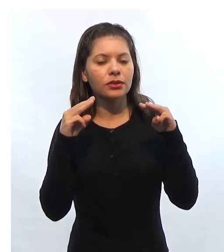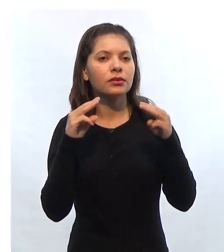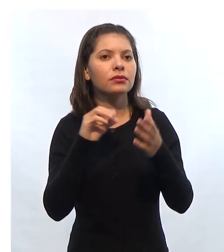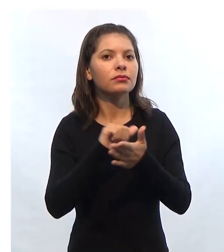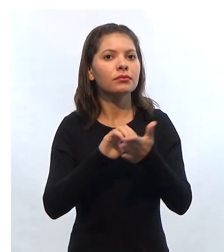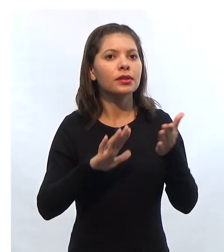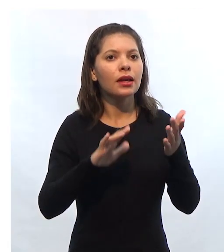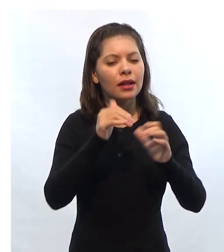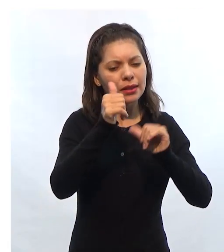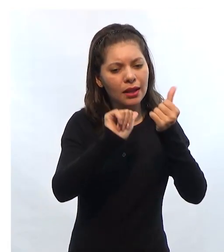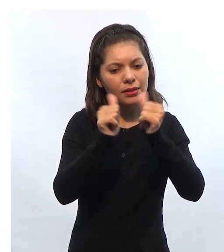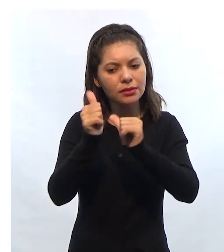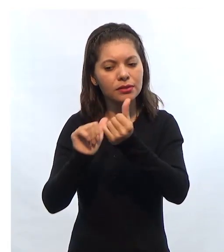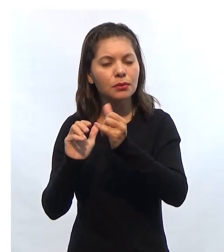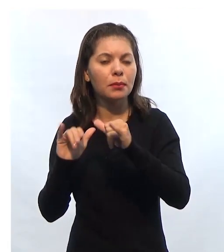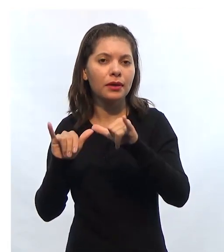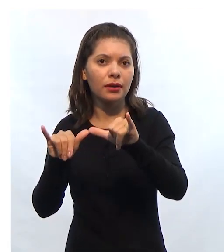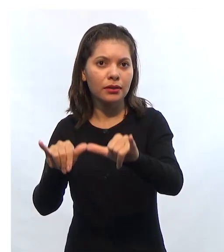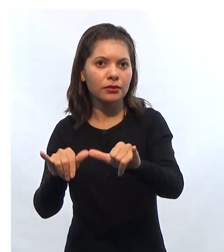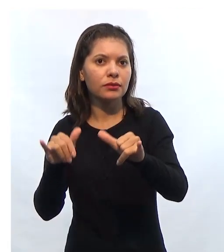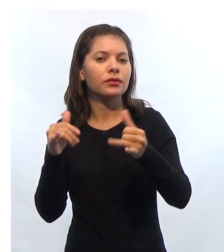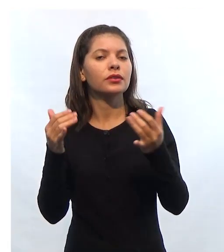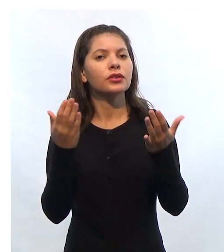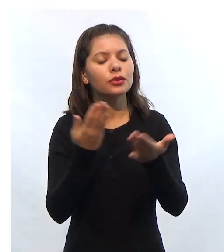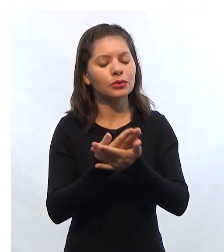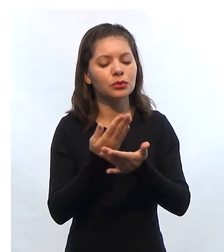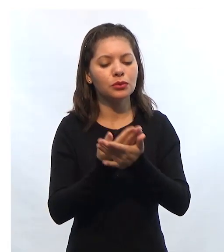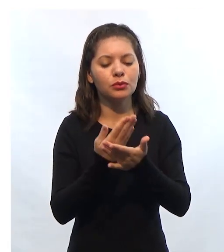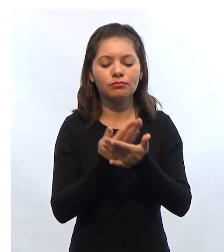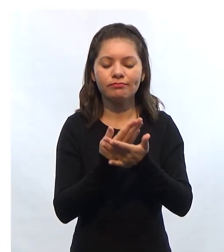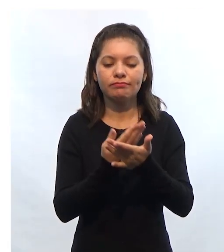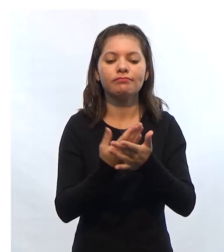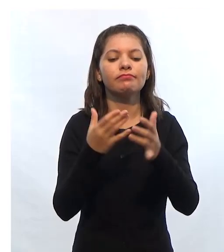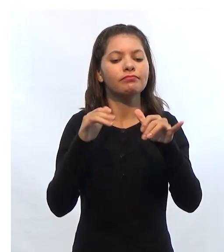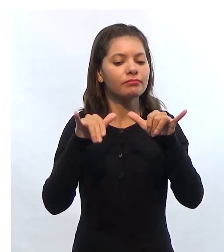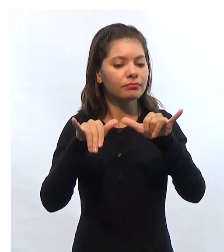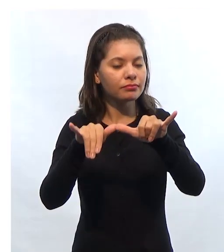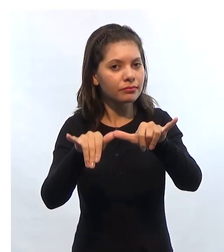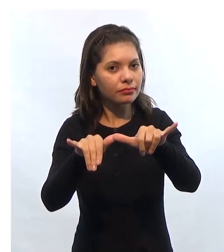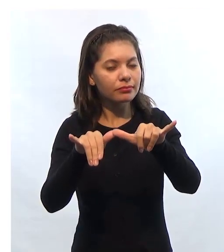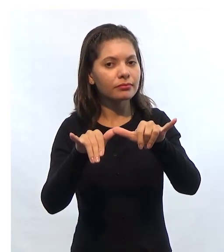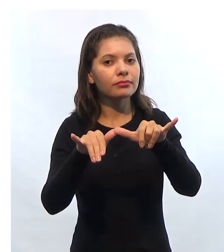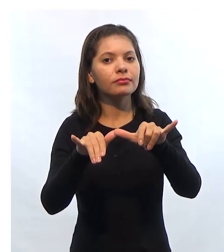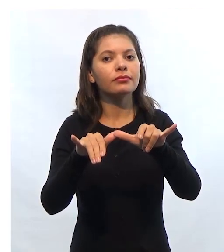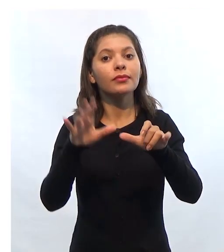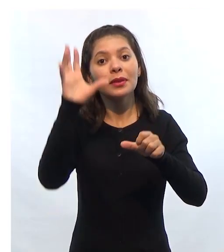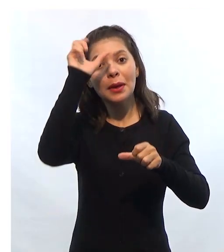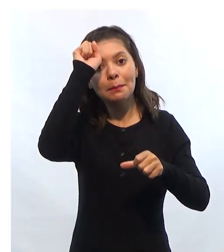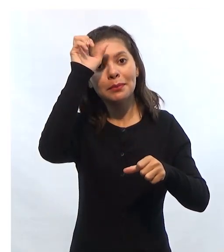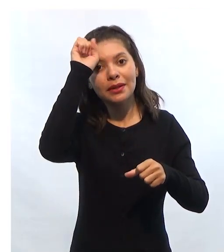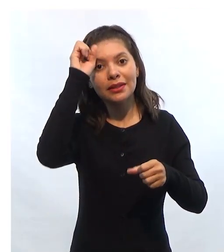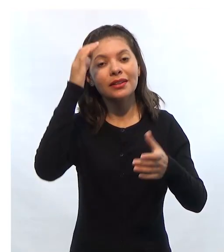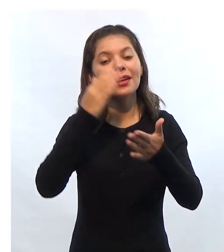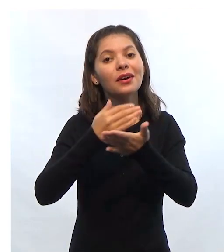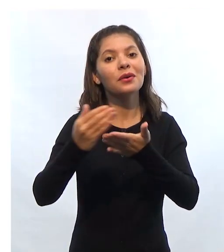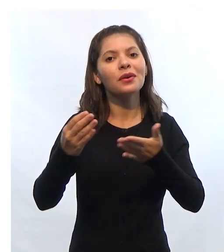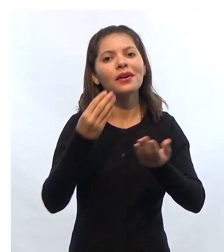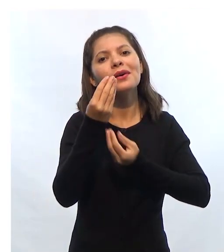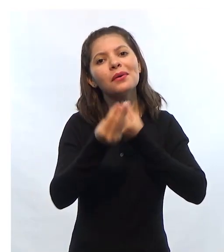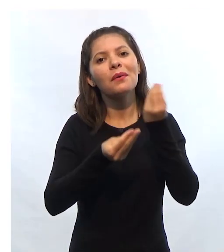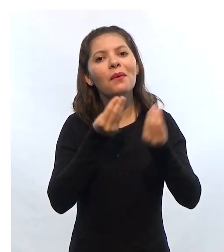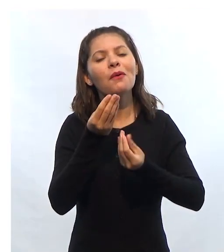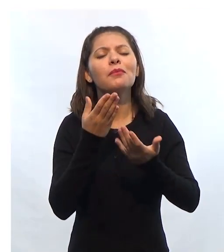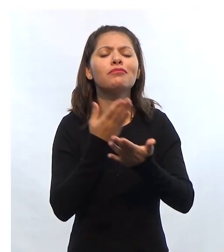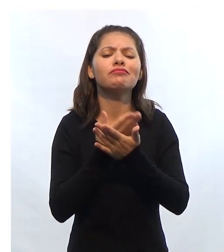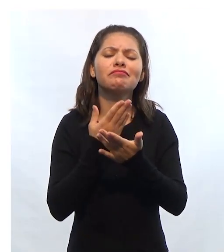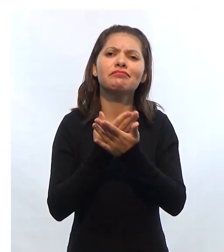que é a questão da análise do mercado. Como a gente viu que o marketing ele é um estudo do mercado, então a gente vai ver aqui como é que